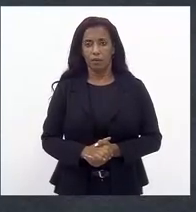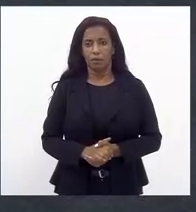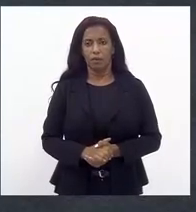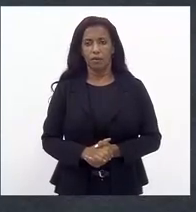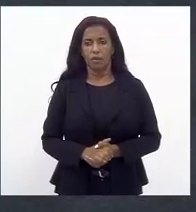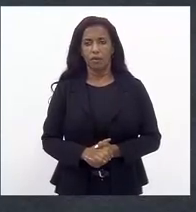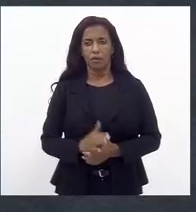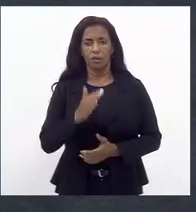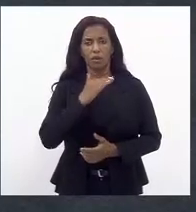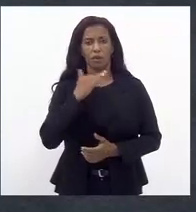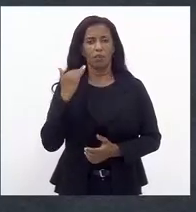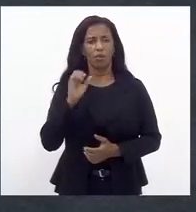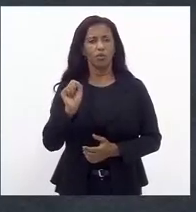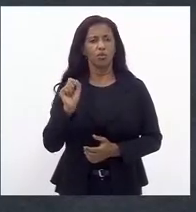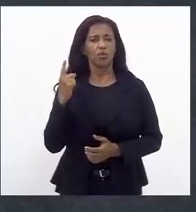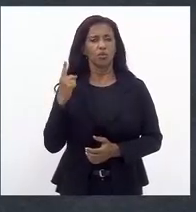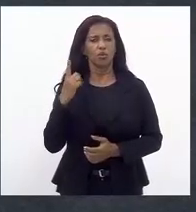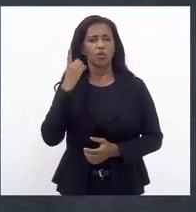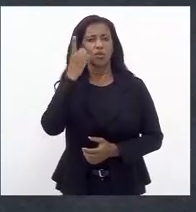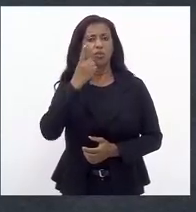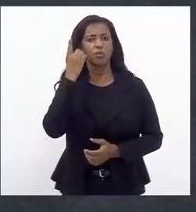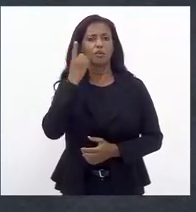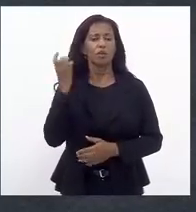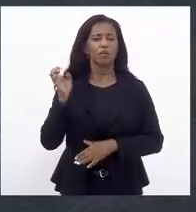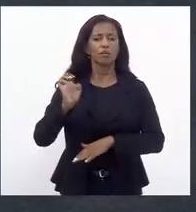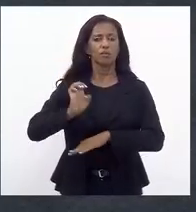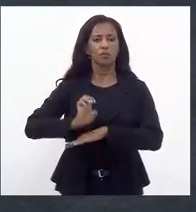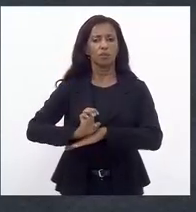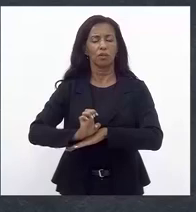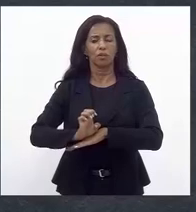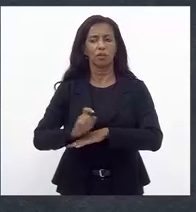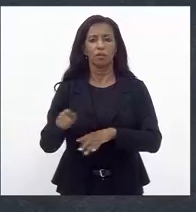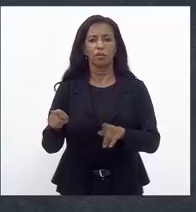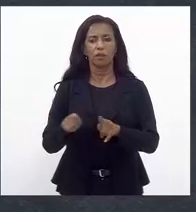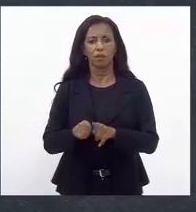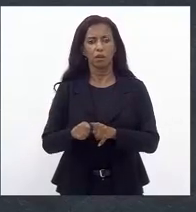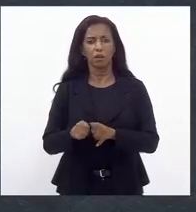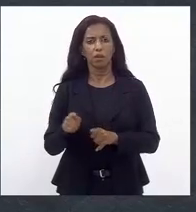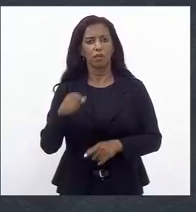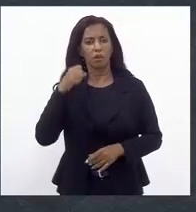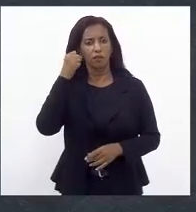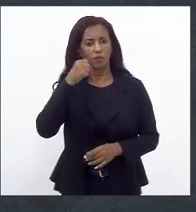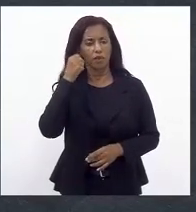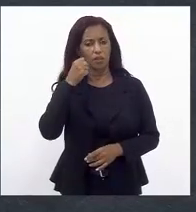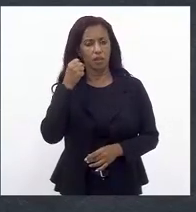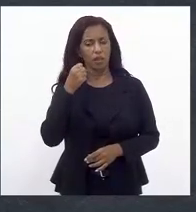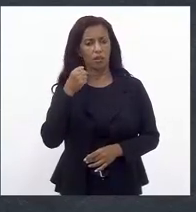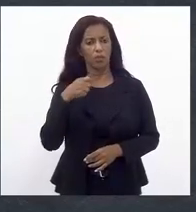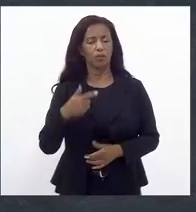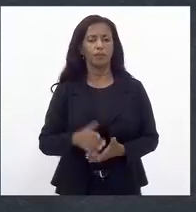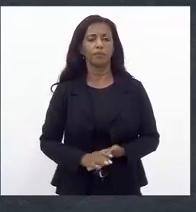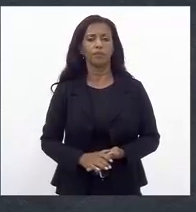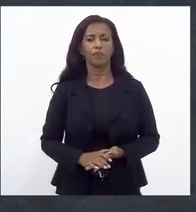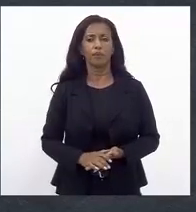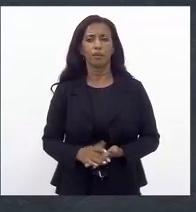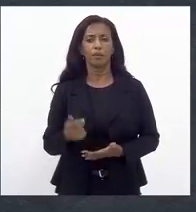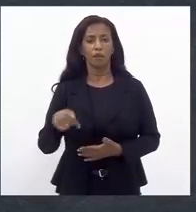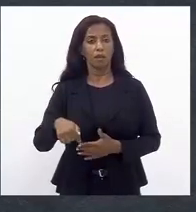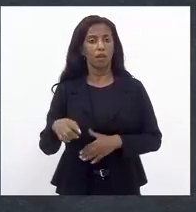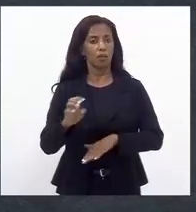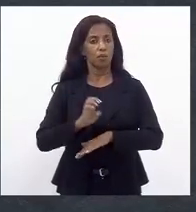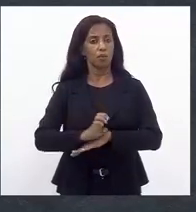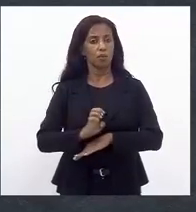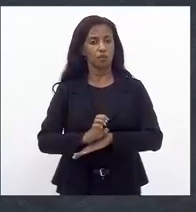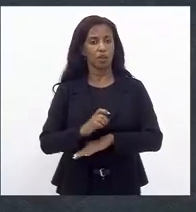do falecimento de um ex-deputado Estadual que foi o senador da República pelo nosso